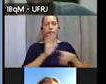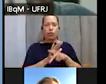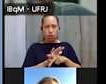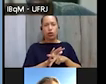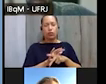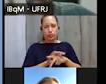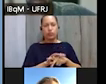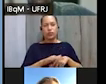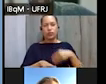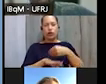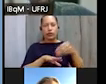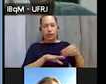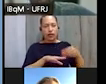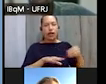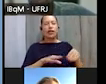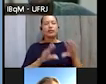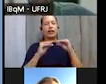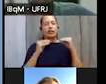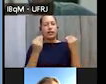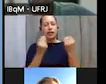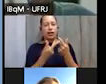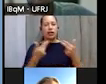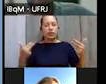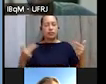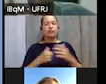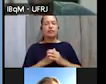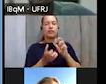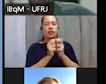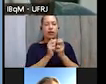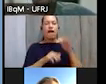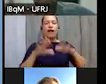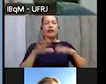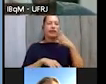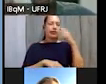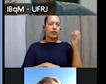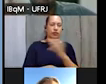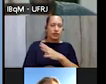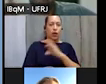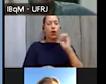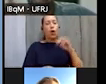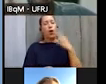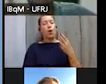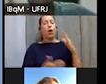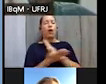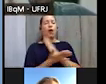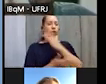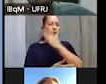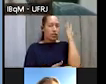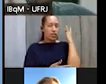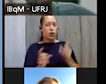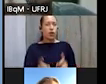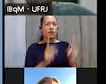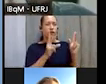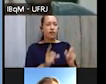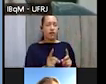cerâmicas, muito rico, né? E aí eles, às vezes, jogam fora, ou às vezes algumas pessoas até vendem. Então, tem até